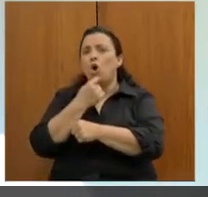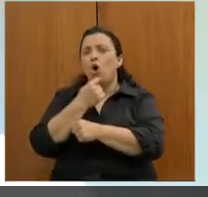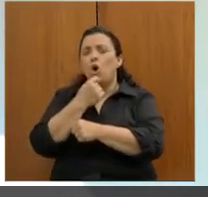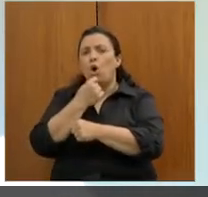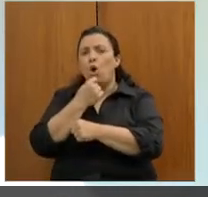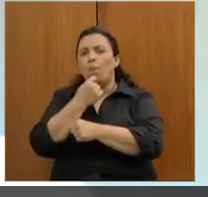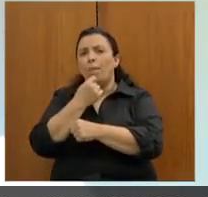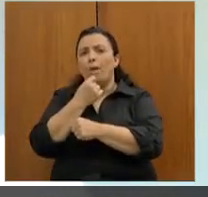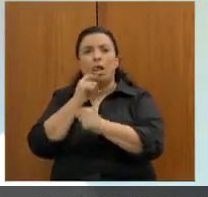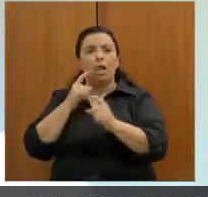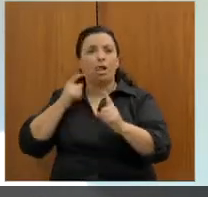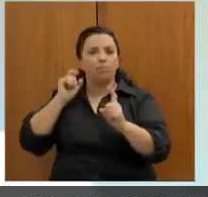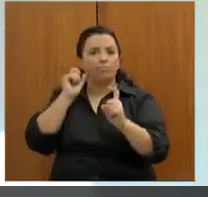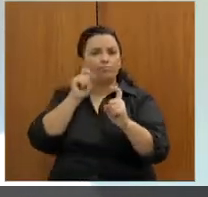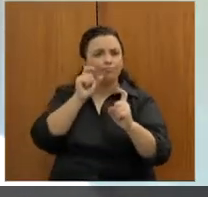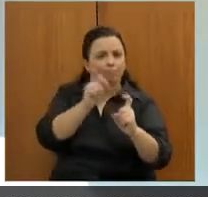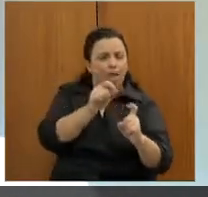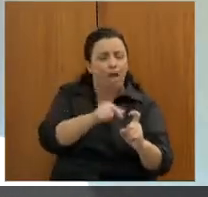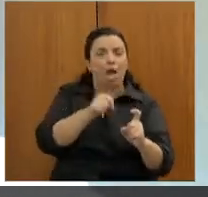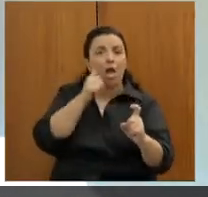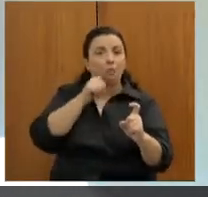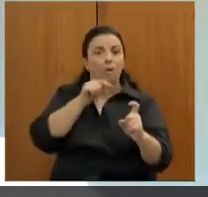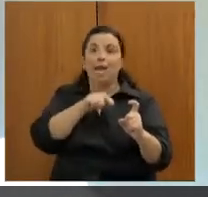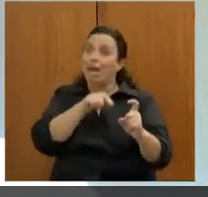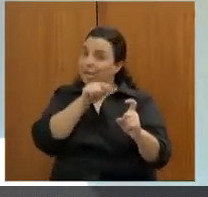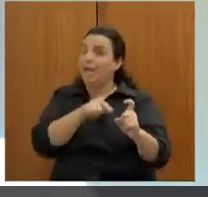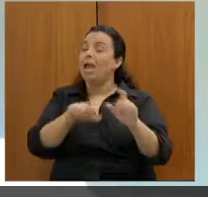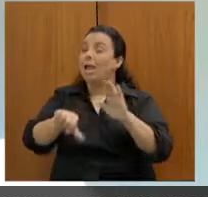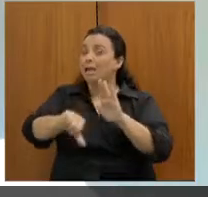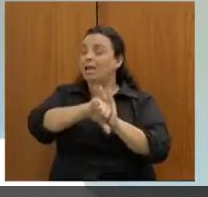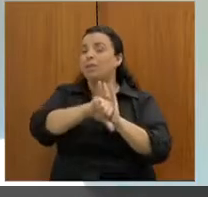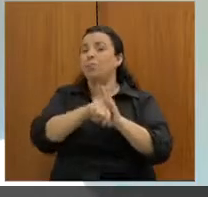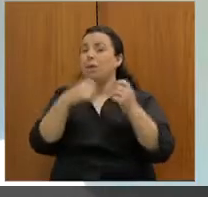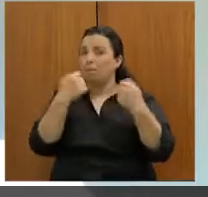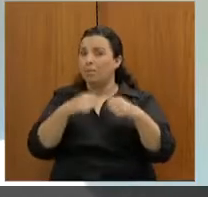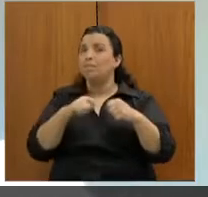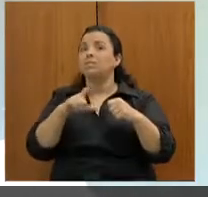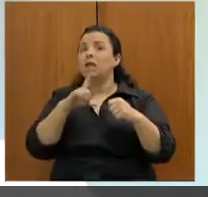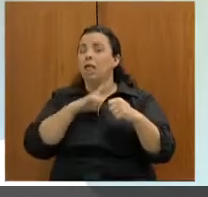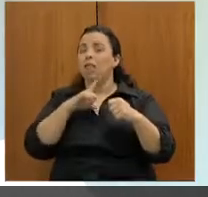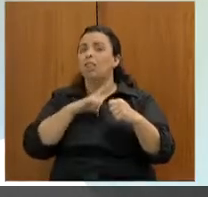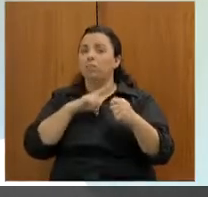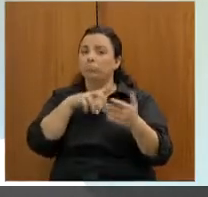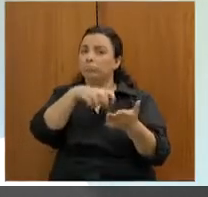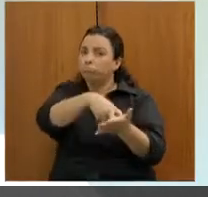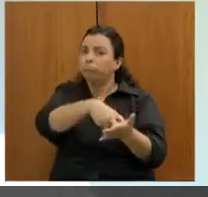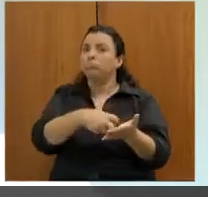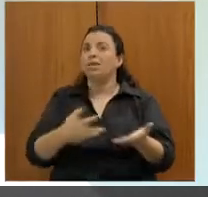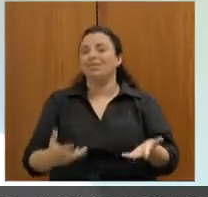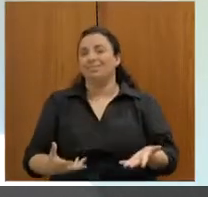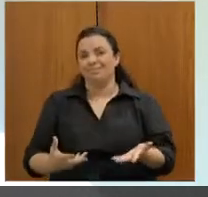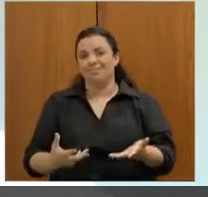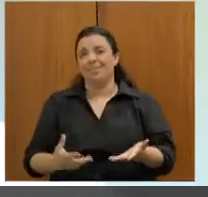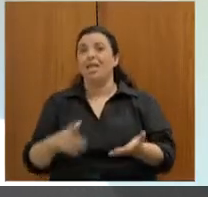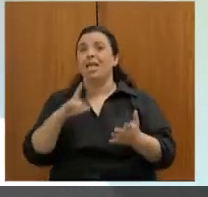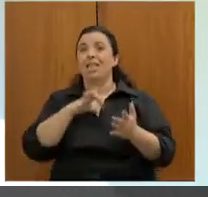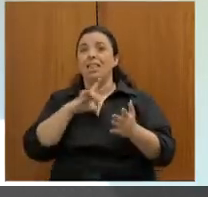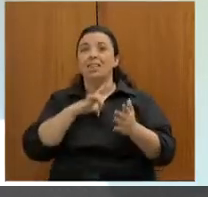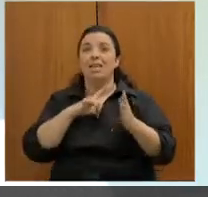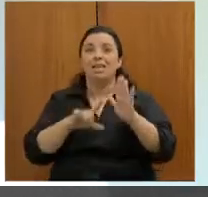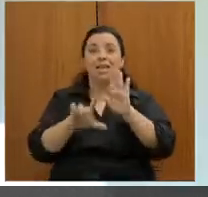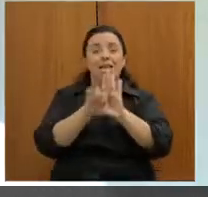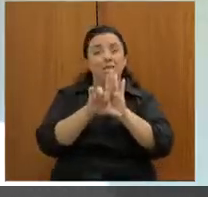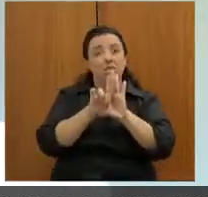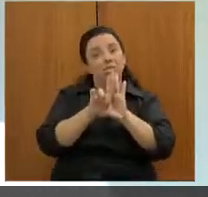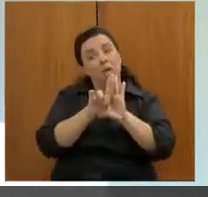crime e precisa ser responsabilizado e tem leite Cola hoteleiro que